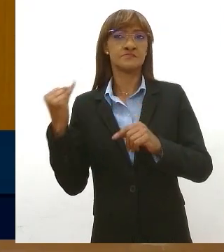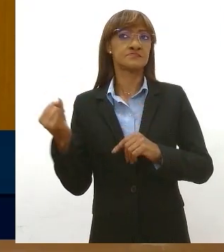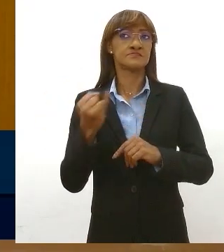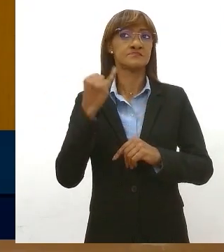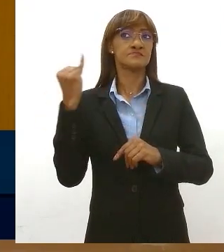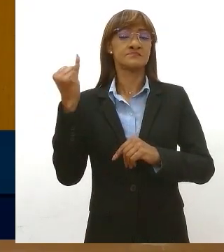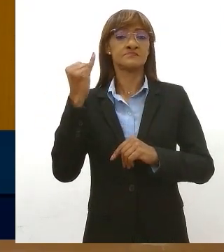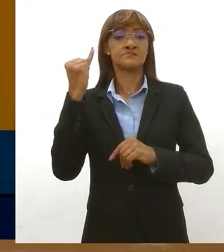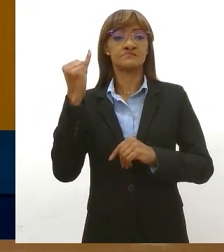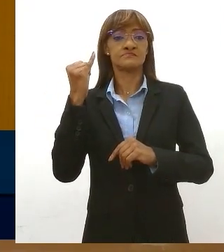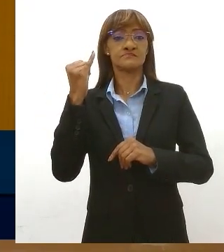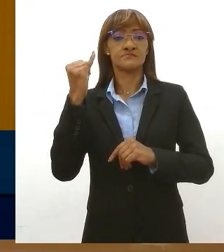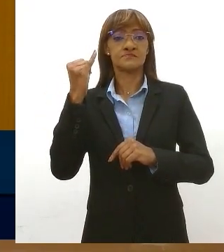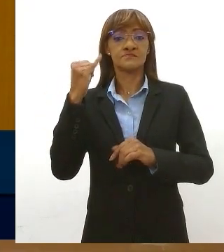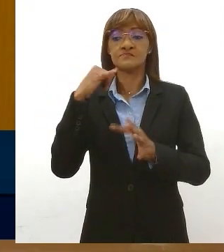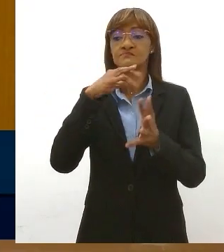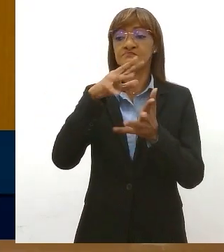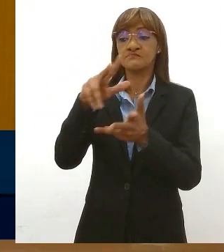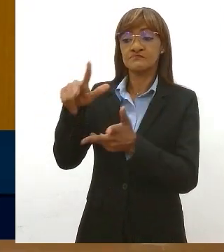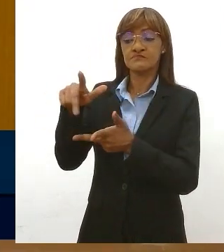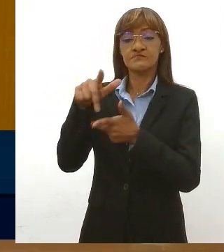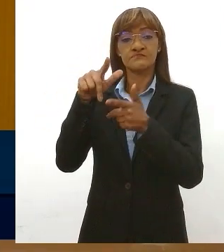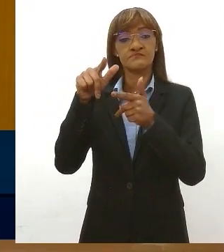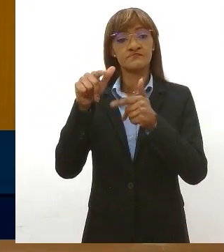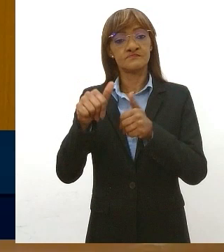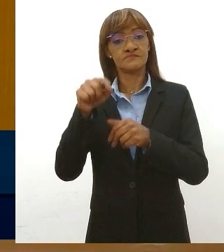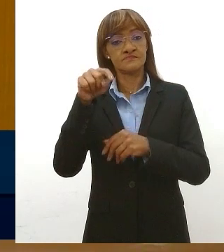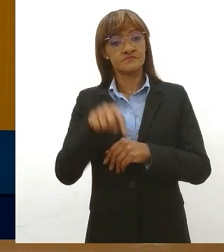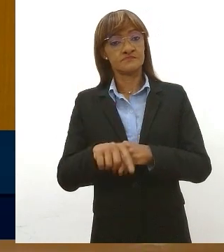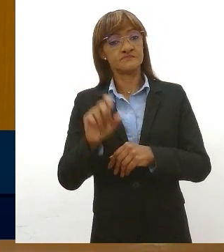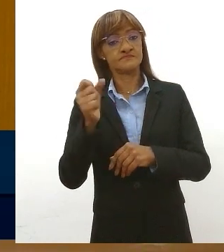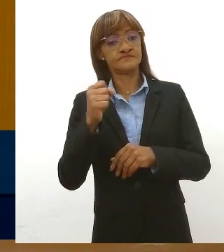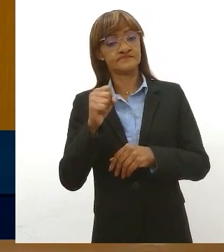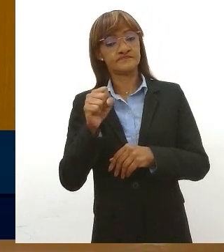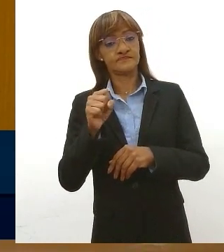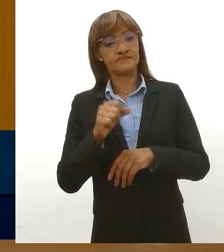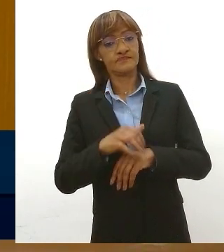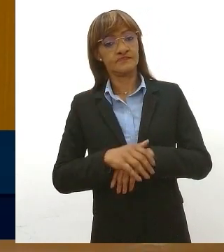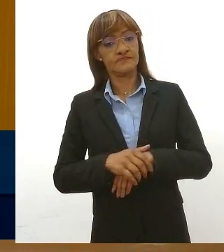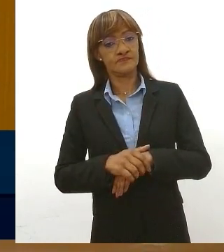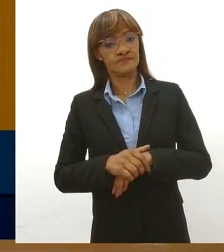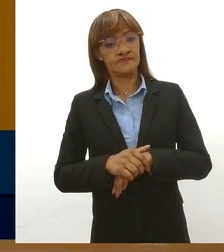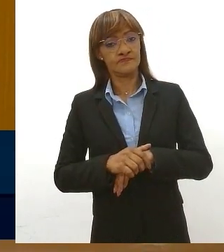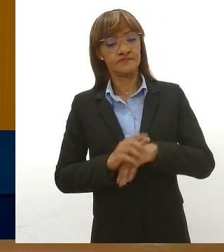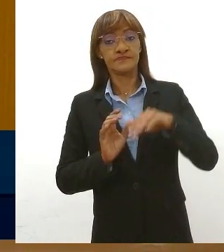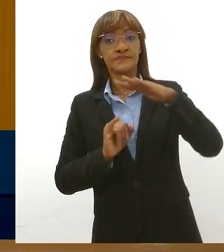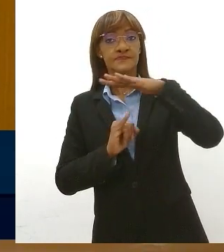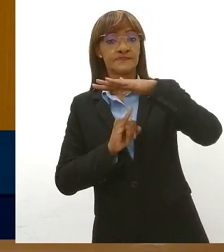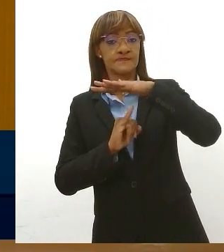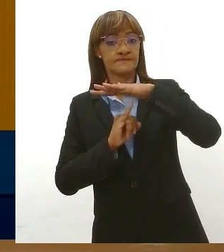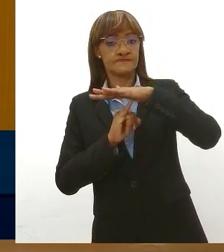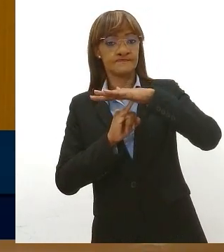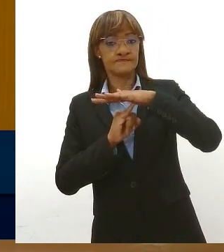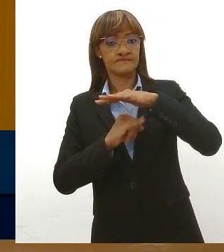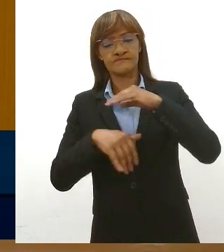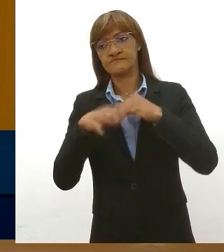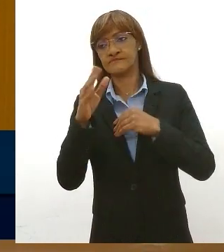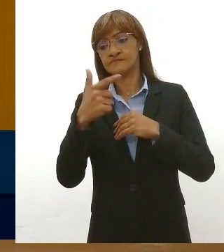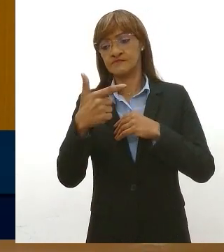mundial. Aqui em Sergipe, ela é uma instituição que tem mais de 29 mil adventistas no nosso